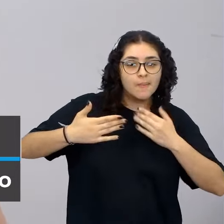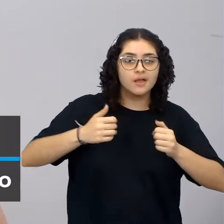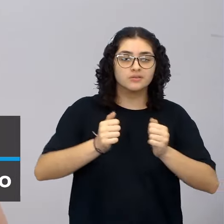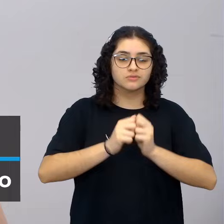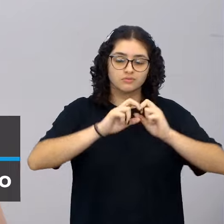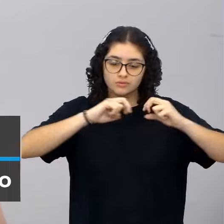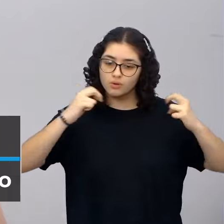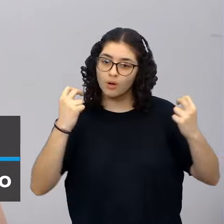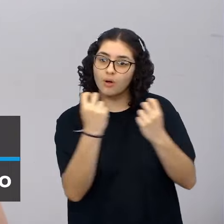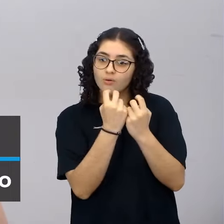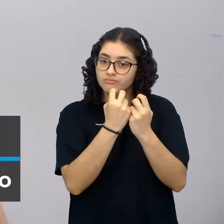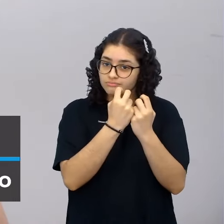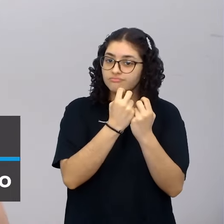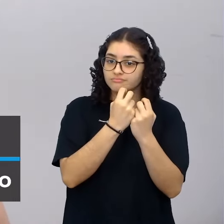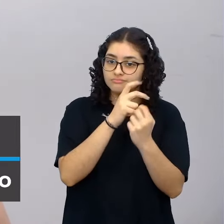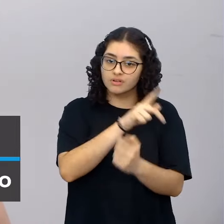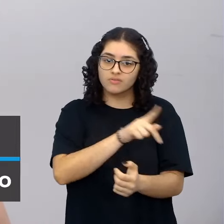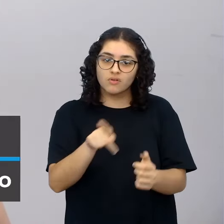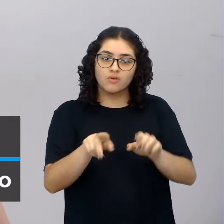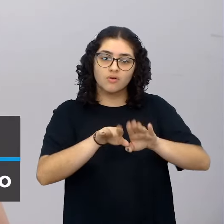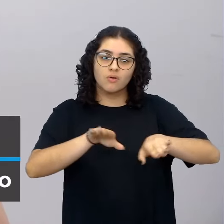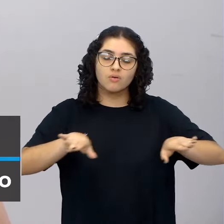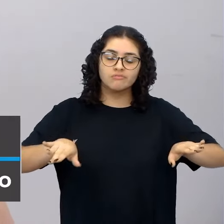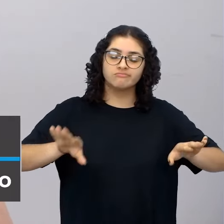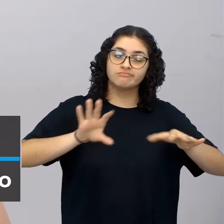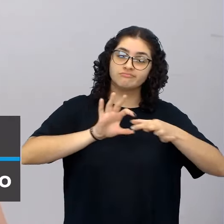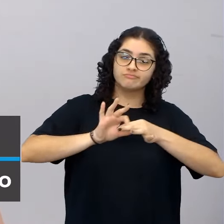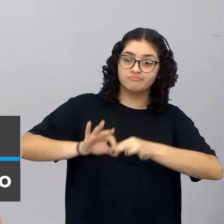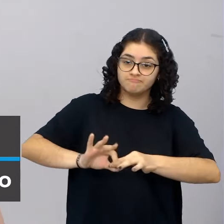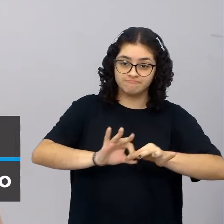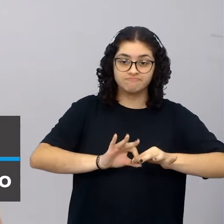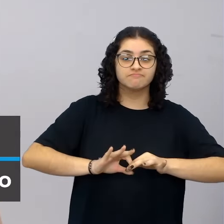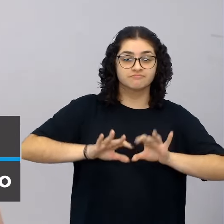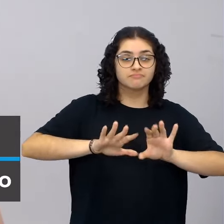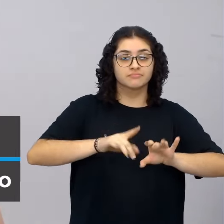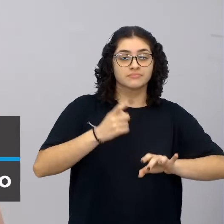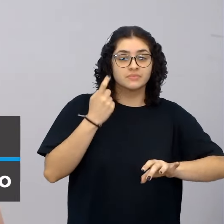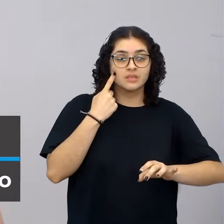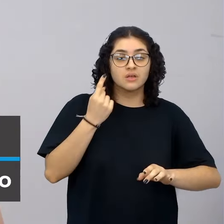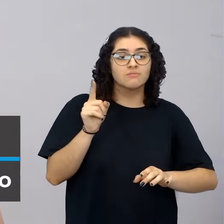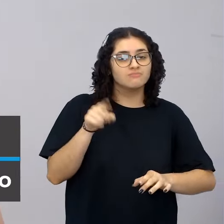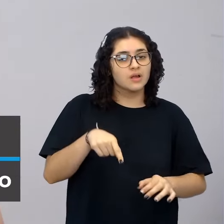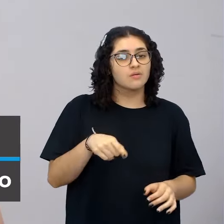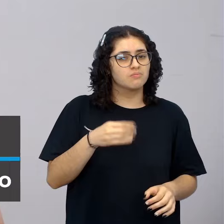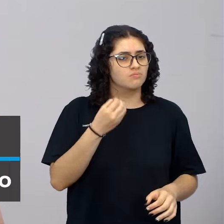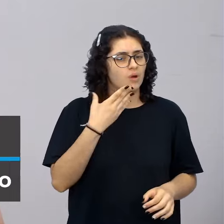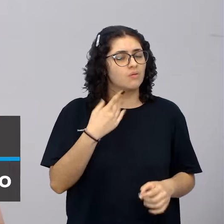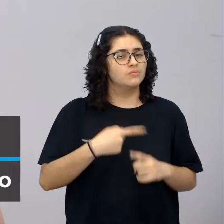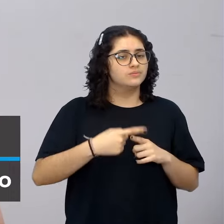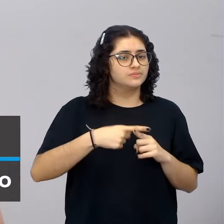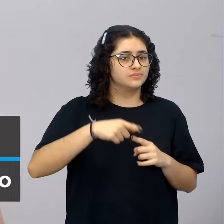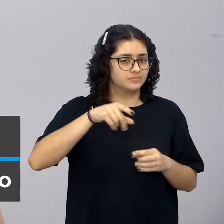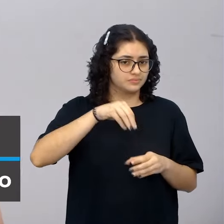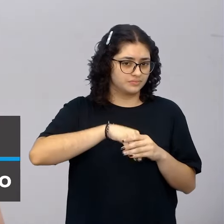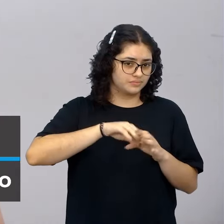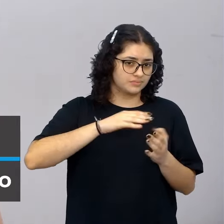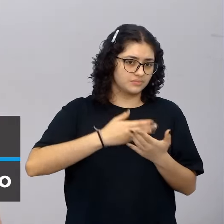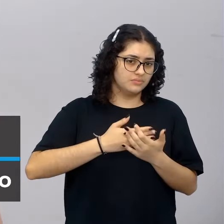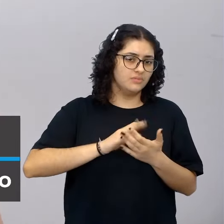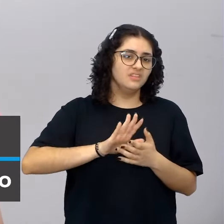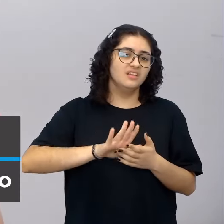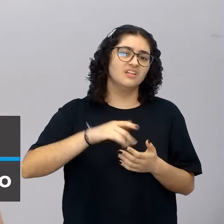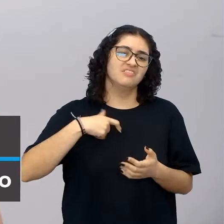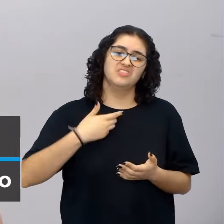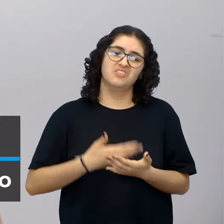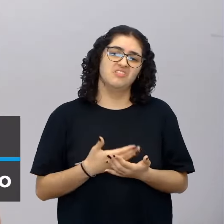roda de conversa, o aluno produzindo. E a gente pensou nessa potencialidade também da escola, quando os professores falam, mas a